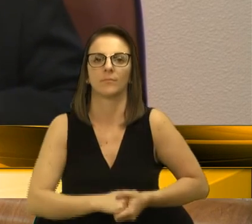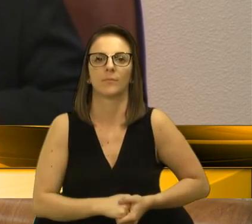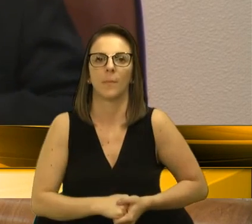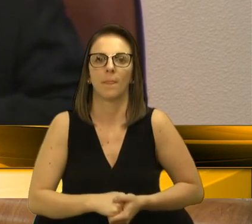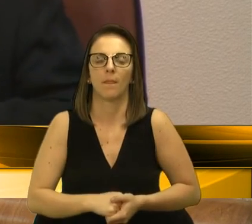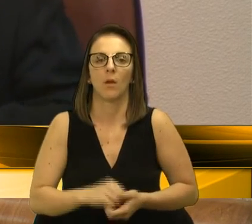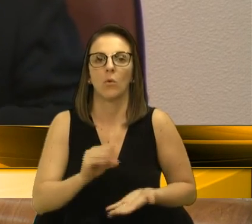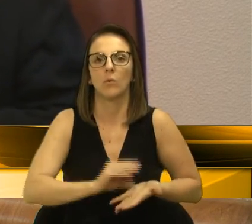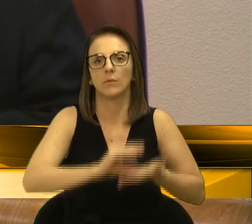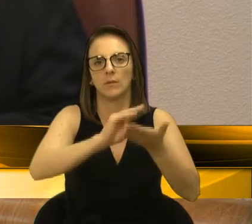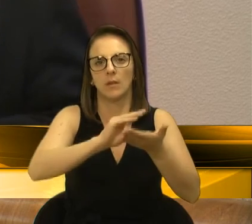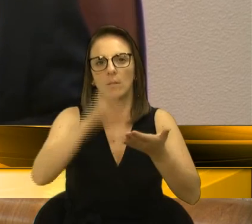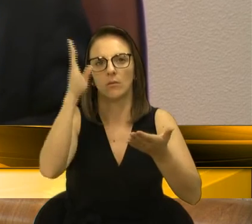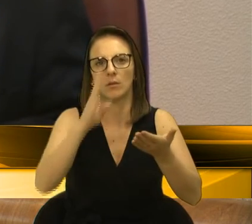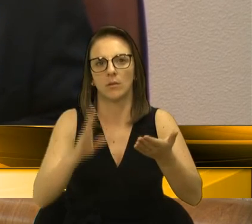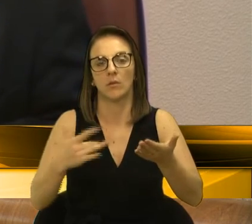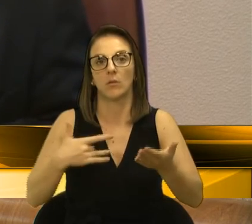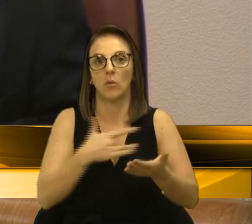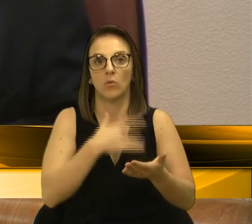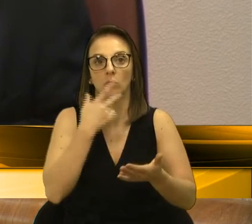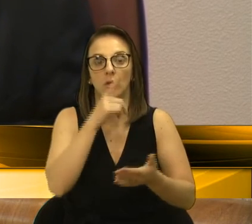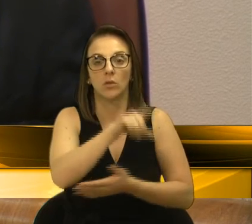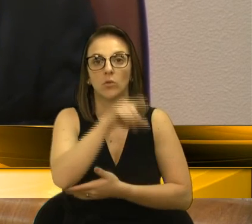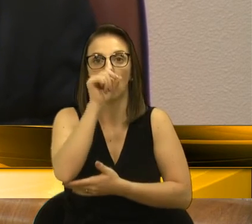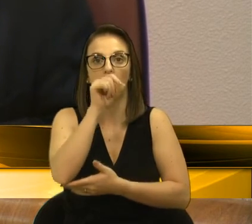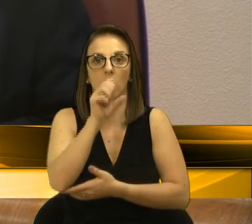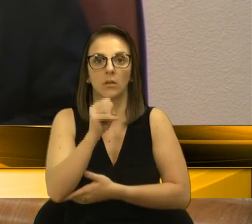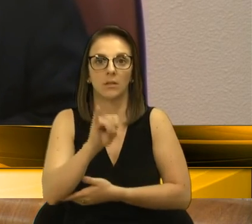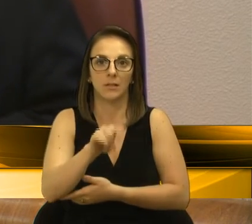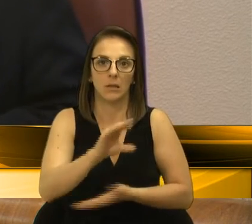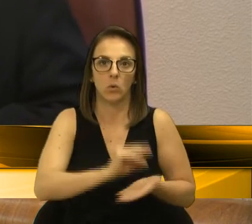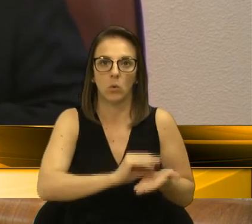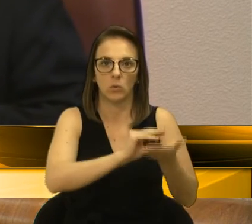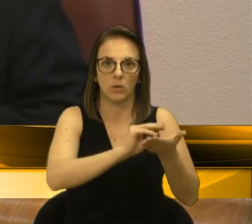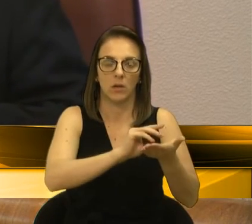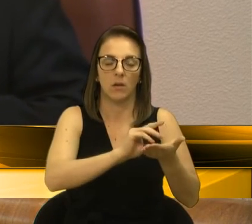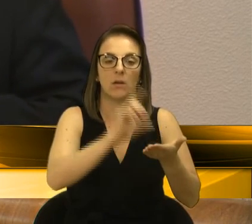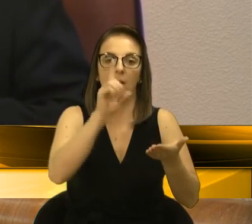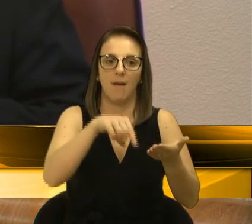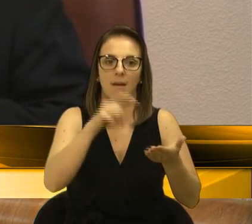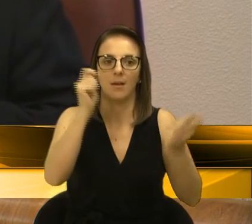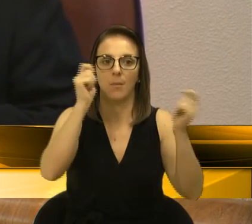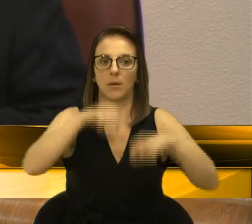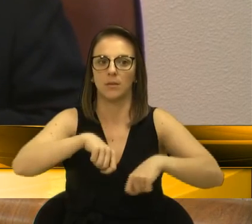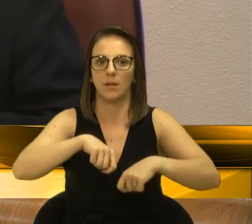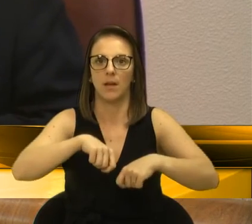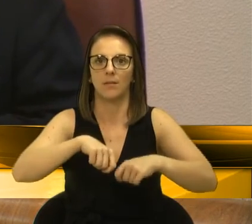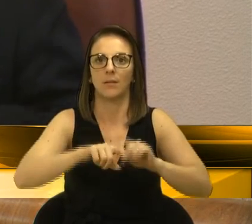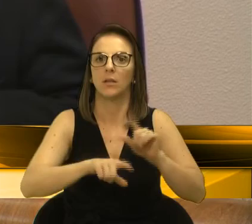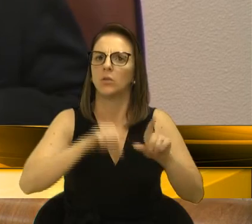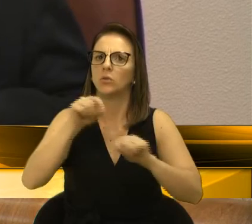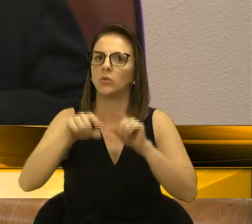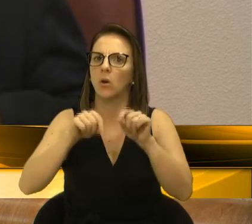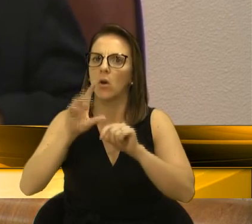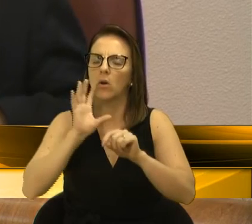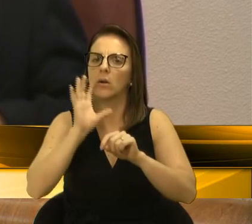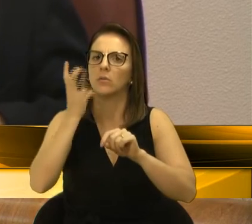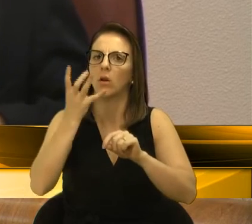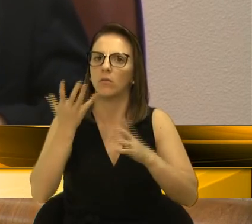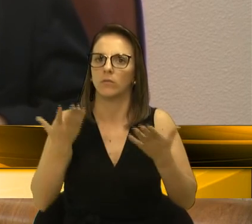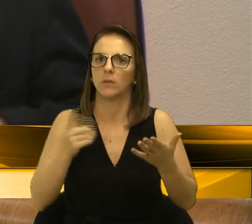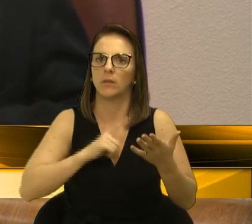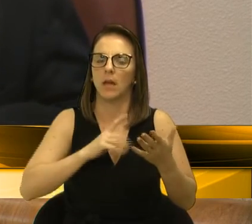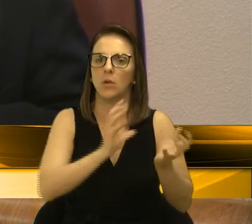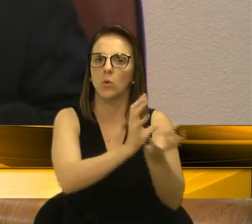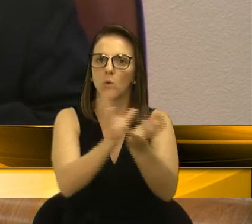Saúde define que os conselhos de saúde são órgãos com poder deliberativo, ou seja, grupo de representações diversas